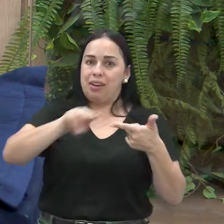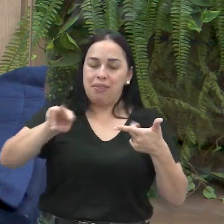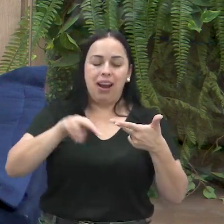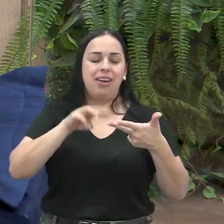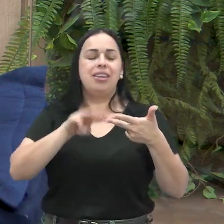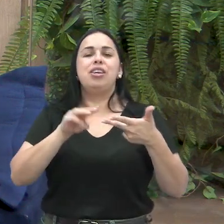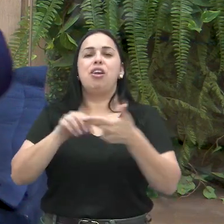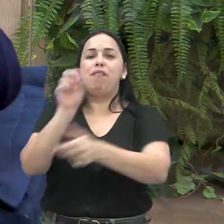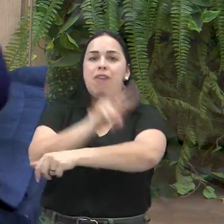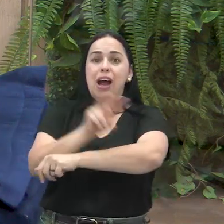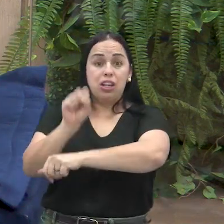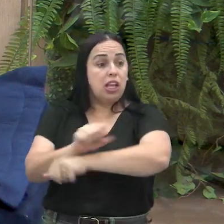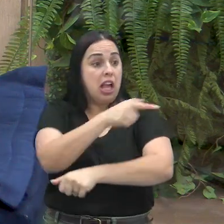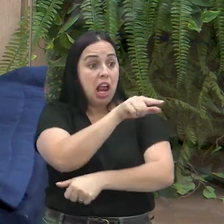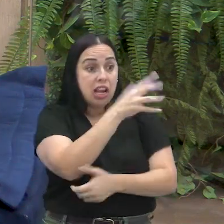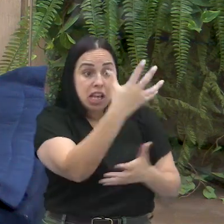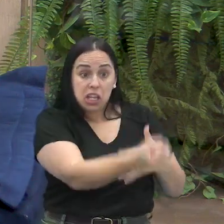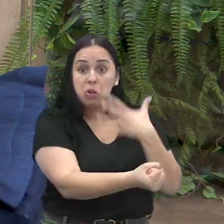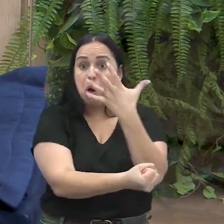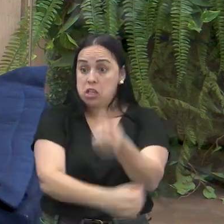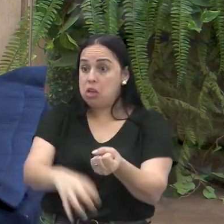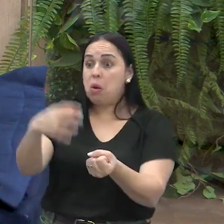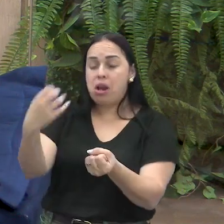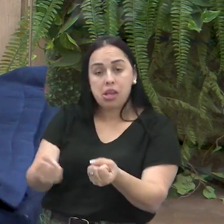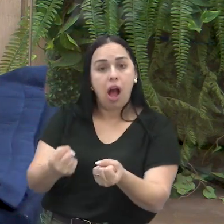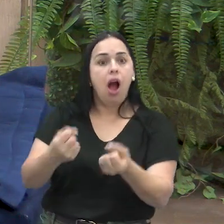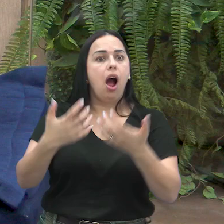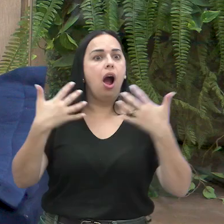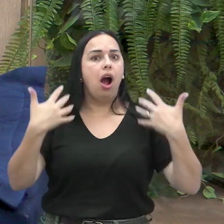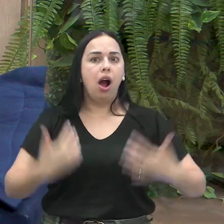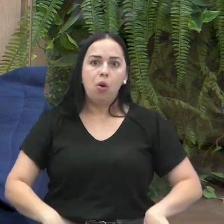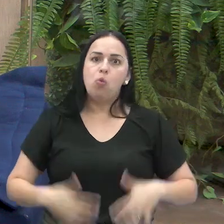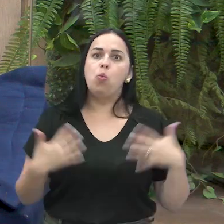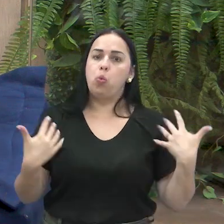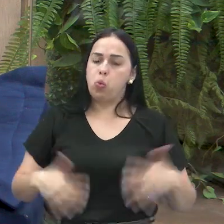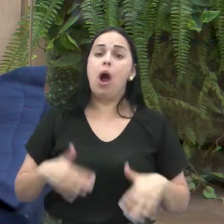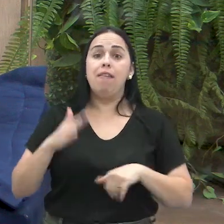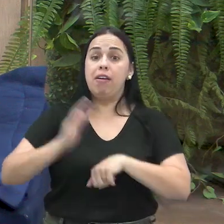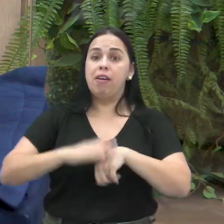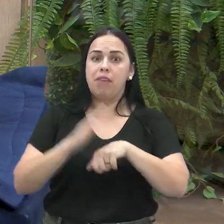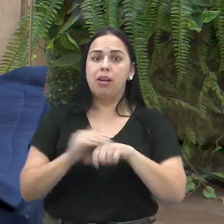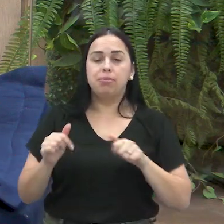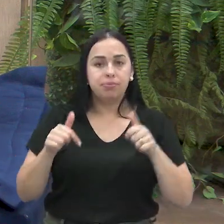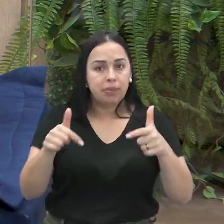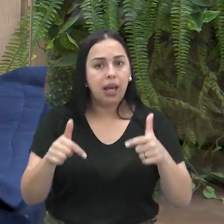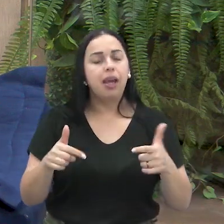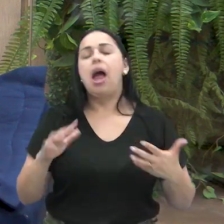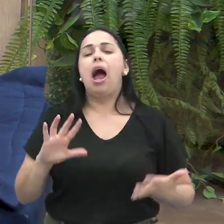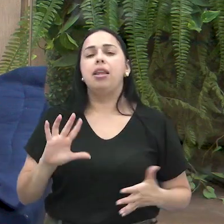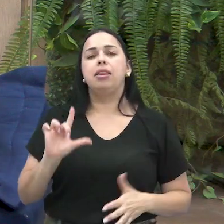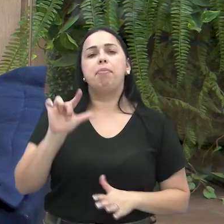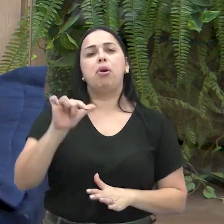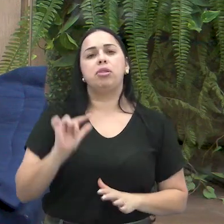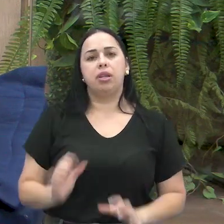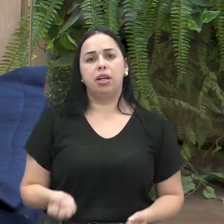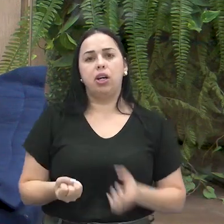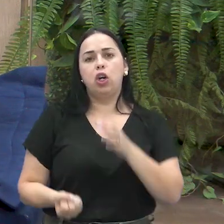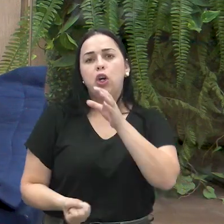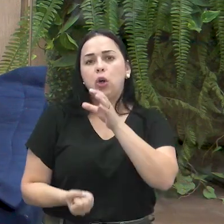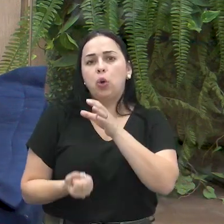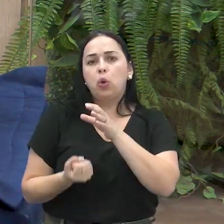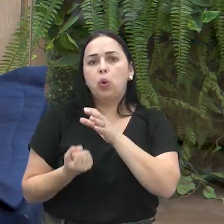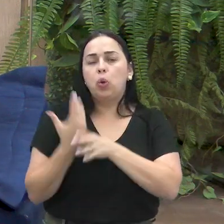Center Vale, todos aceitaram fazer. Olha, e foi uma legal. reunião muito breve, assim, na hora que a gente começou a explicar, eles já falaram, nós vamos fazer. Disso se